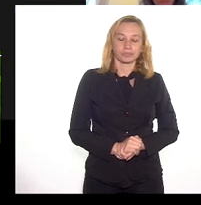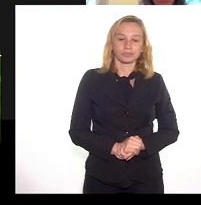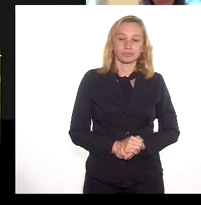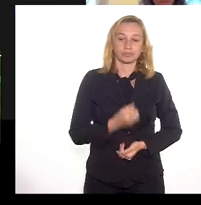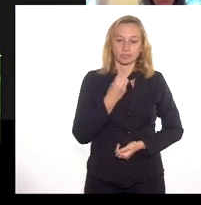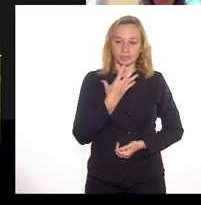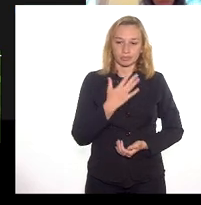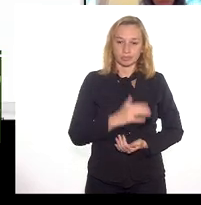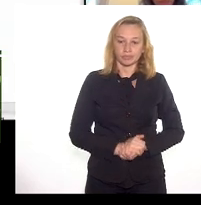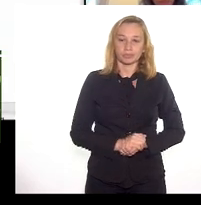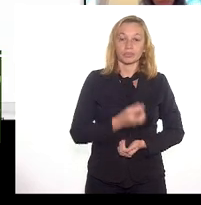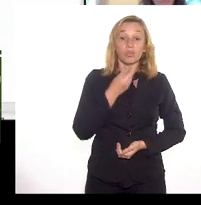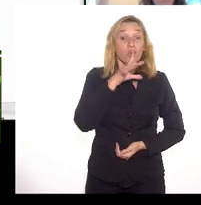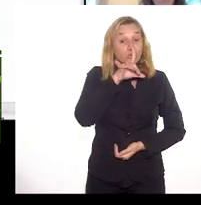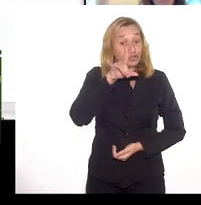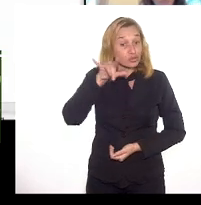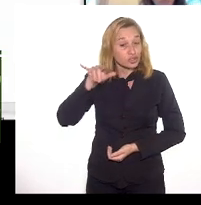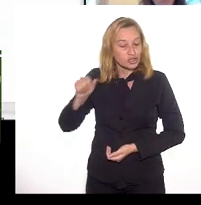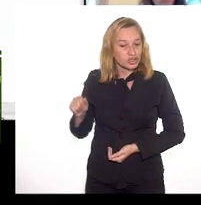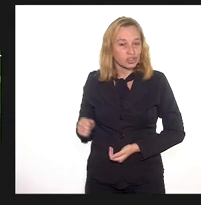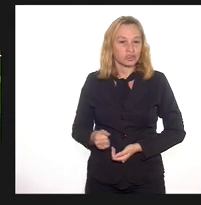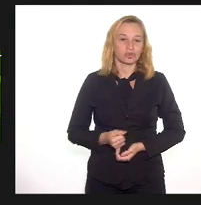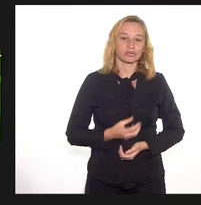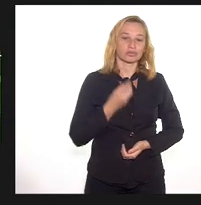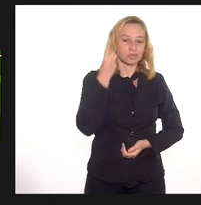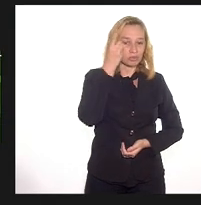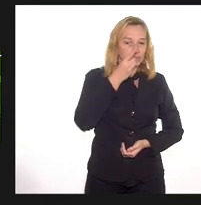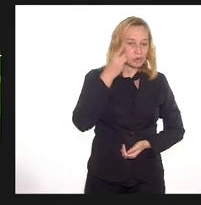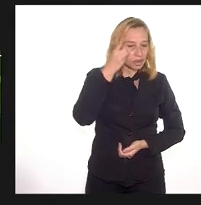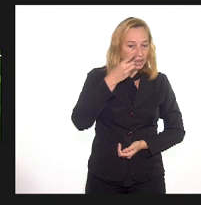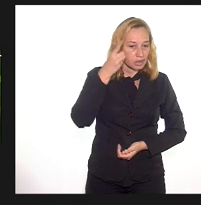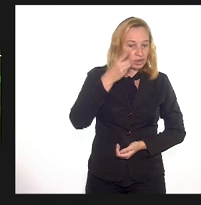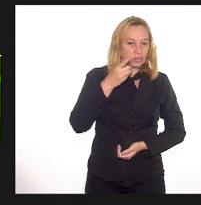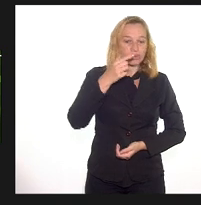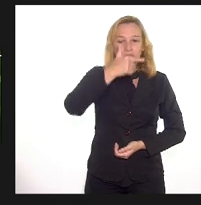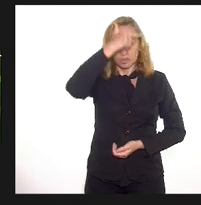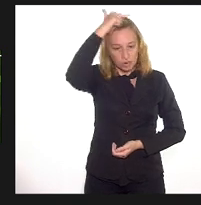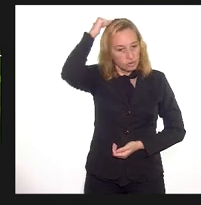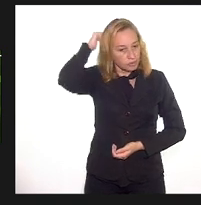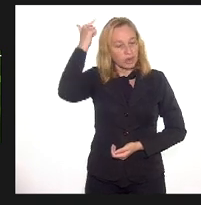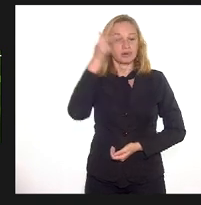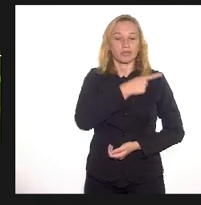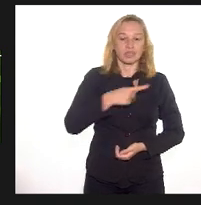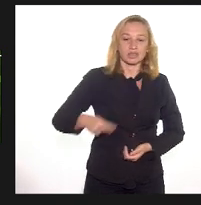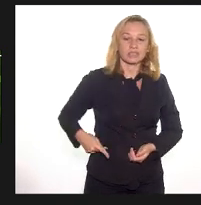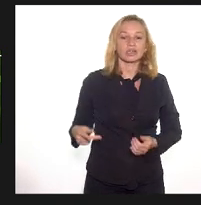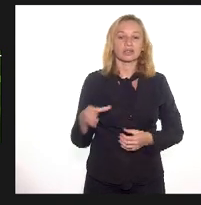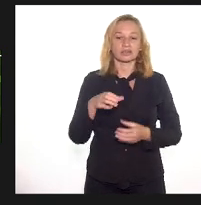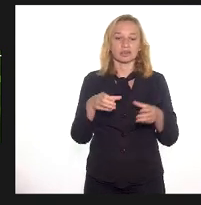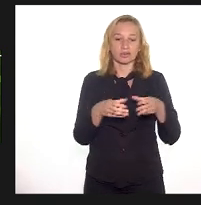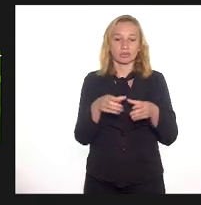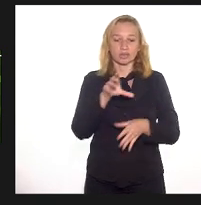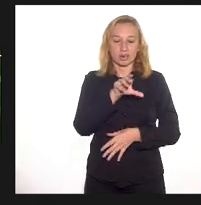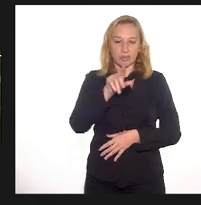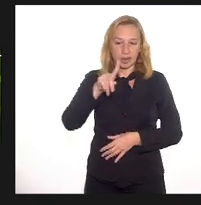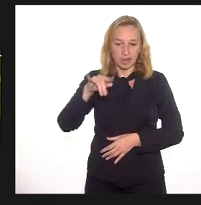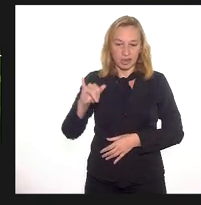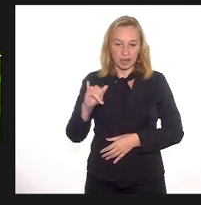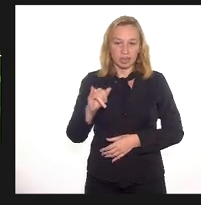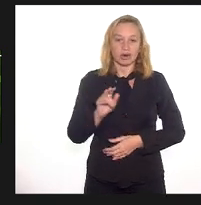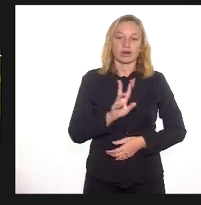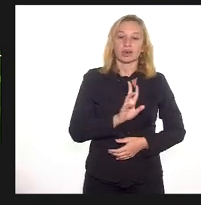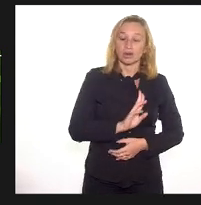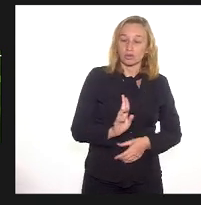Bom, muito bom dia, deputado Luiz Paulo, presidente dessa comissão, em nome de